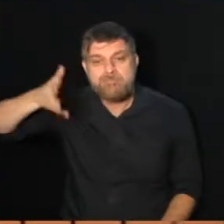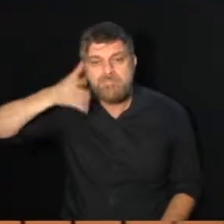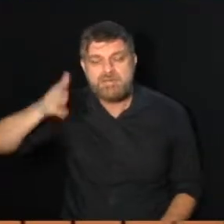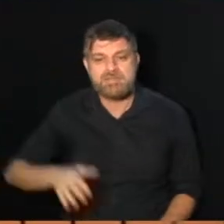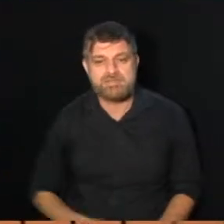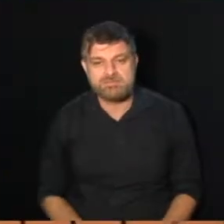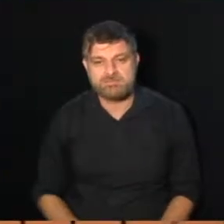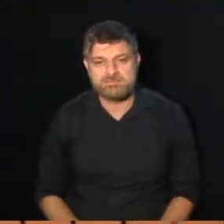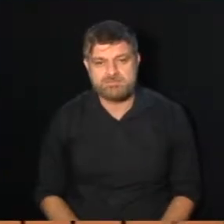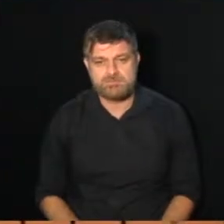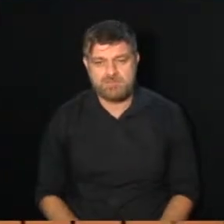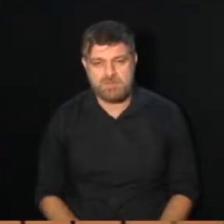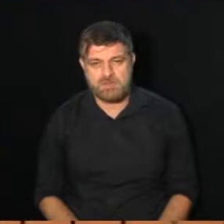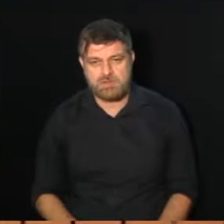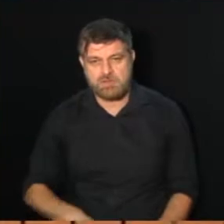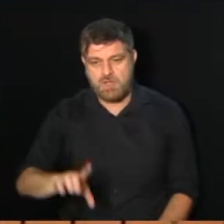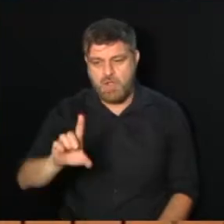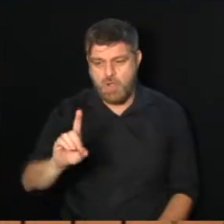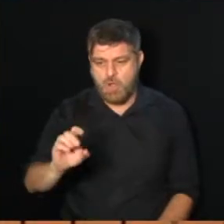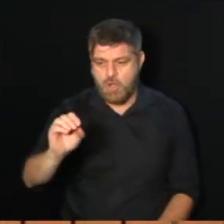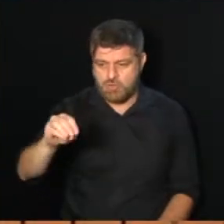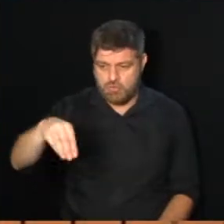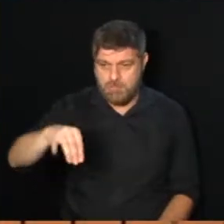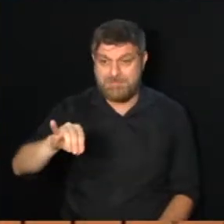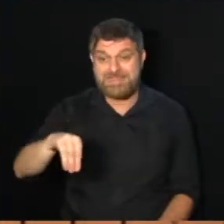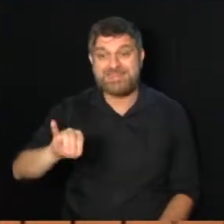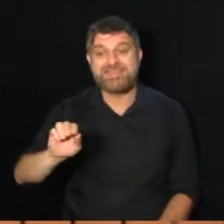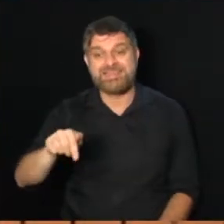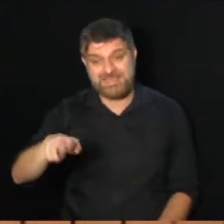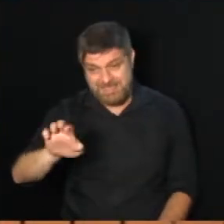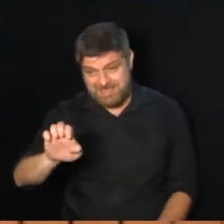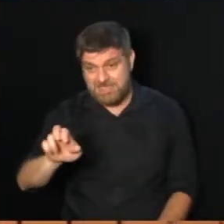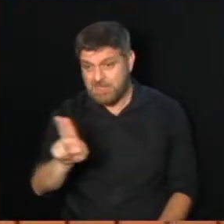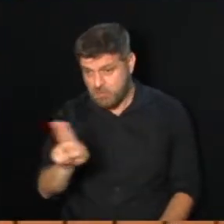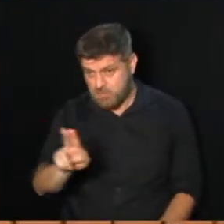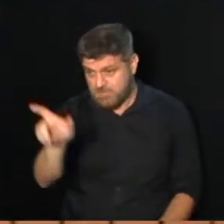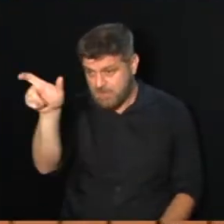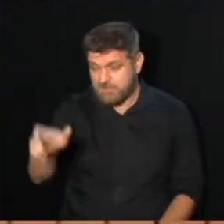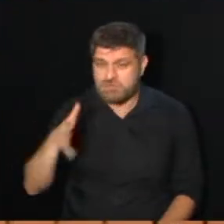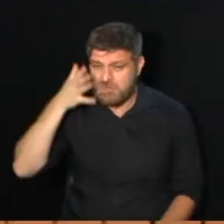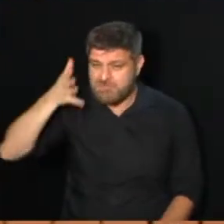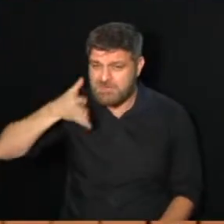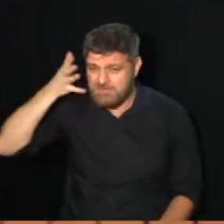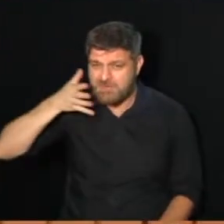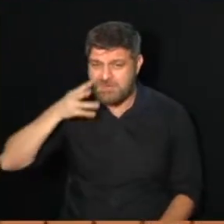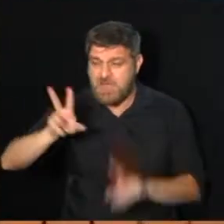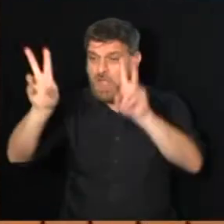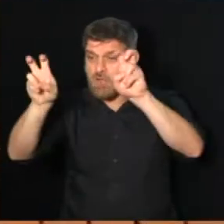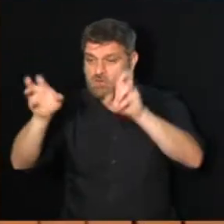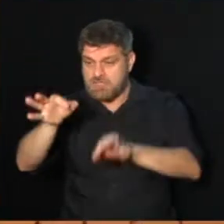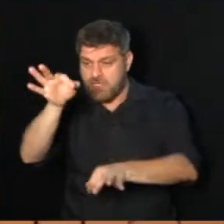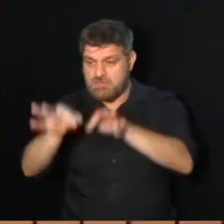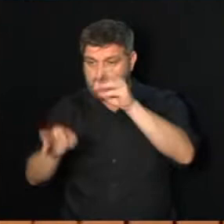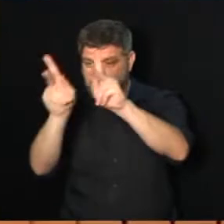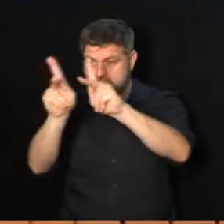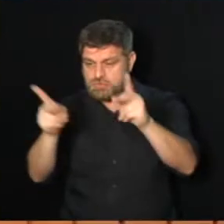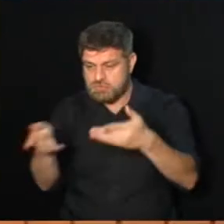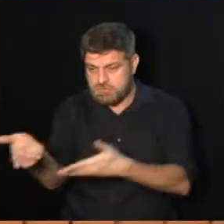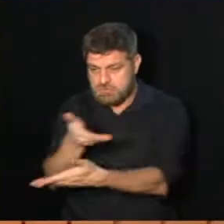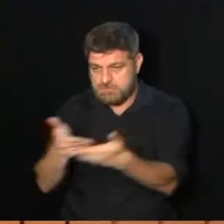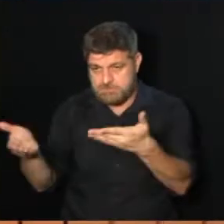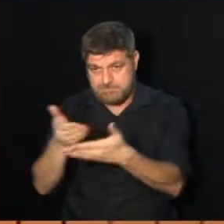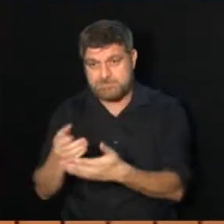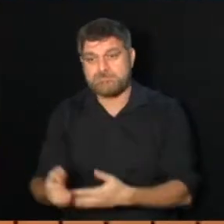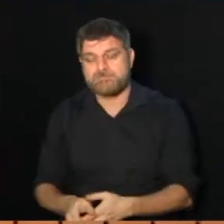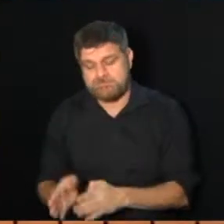Barter. Ele vai falar sobre, um workshop sobre justiça restaurativa. Tem tudo a ver com isso, esse momento que nós estamos vivendo. Campinas